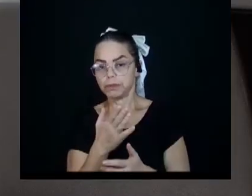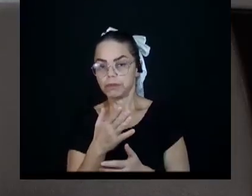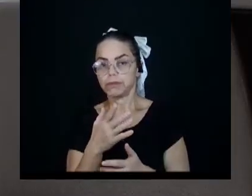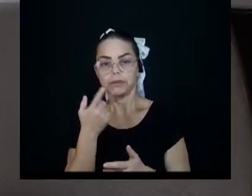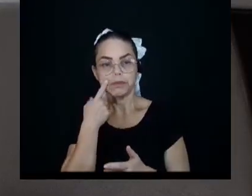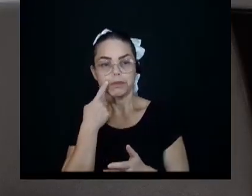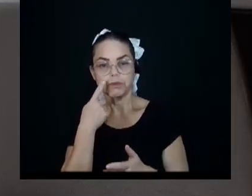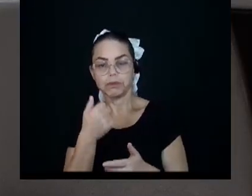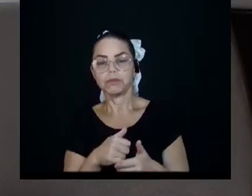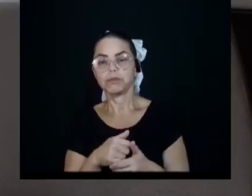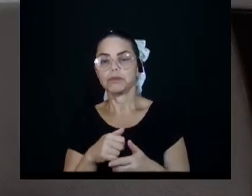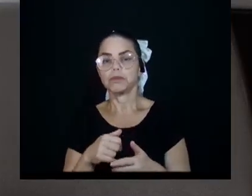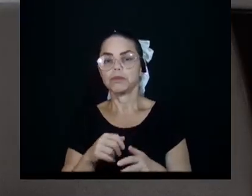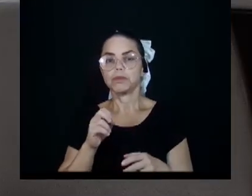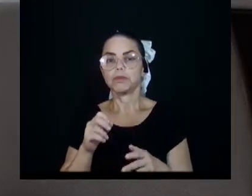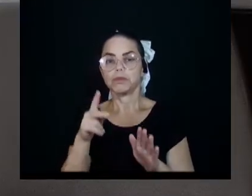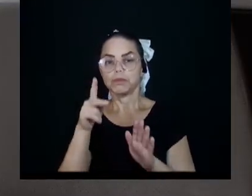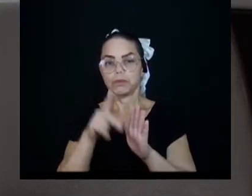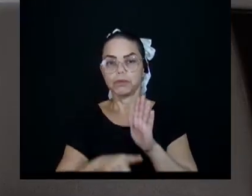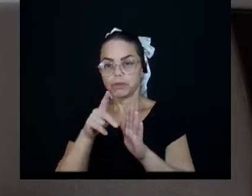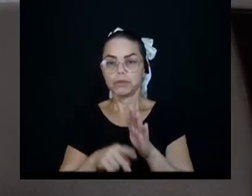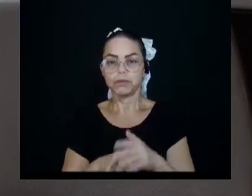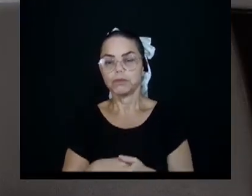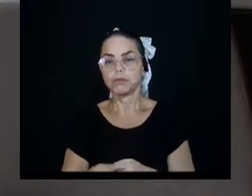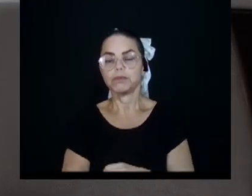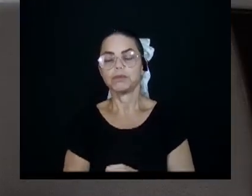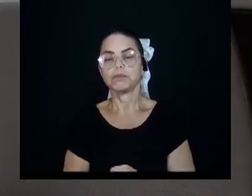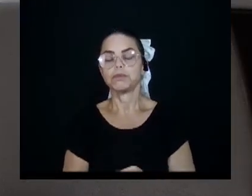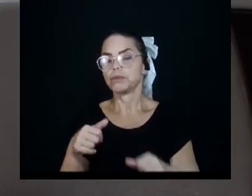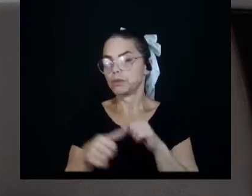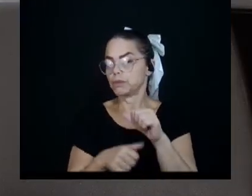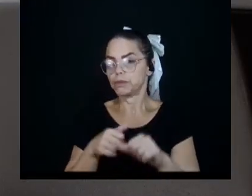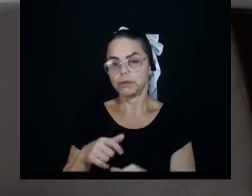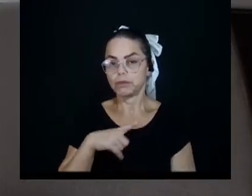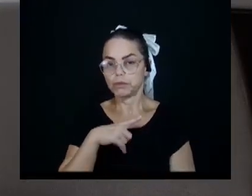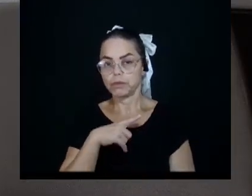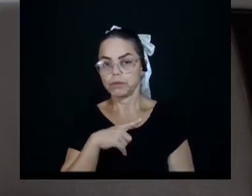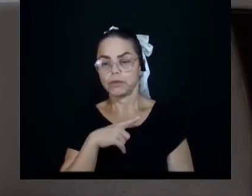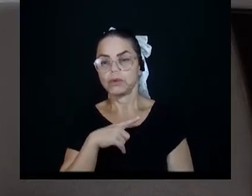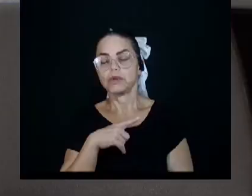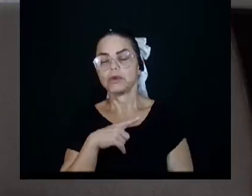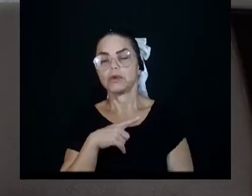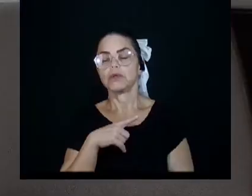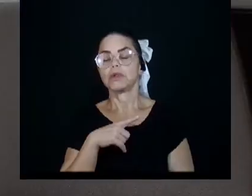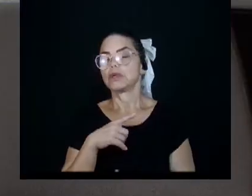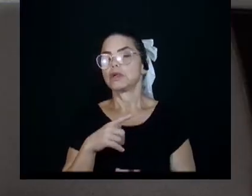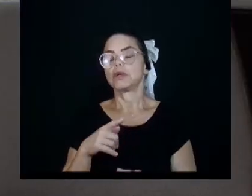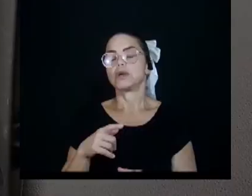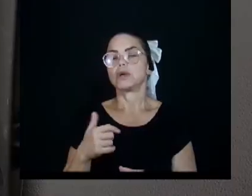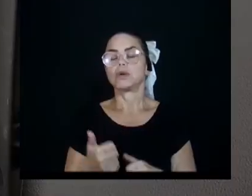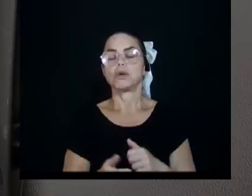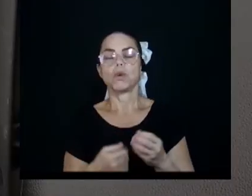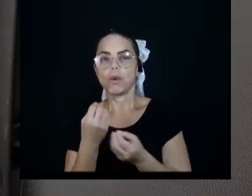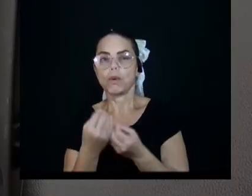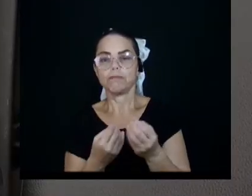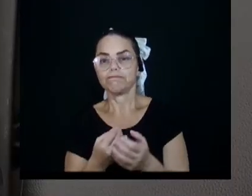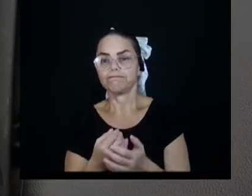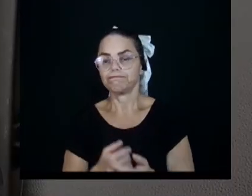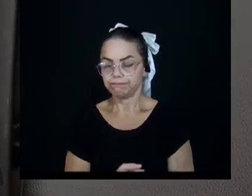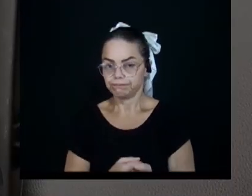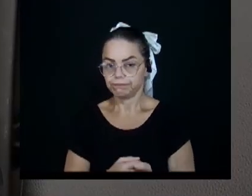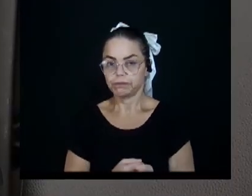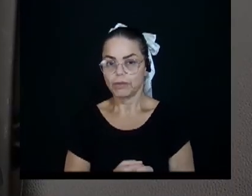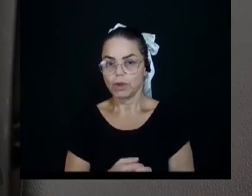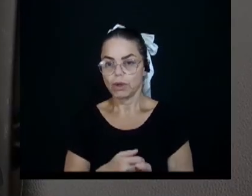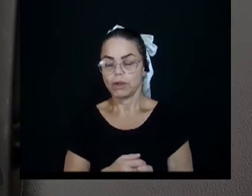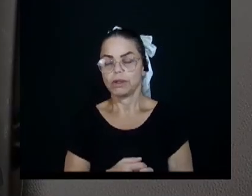projeto. Vai ter alguma alteração no texto? Como que está esse procedimento? É uma lei muito importante, gente,